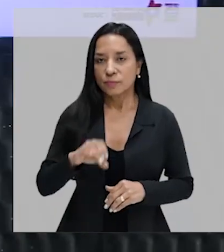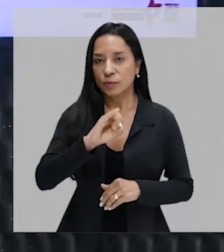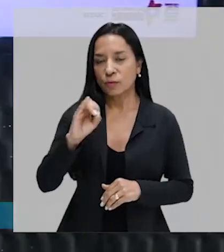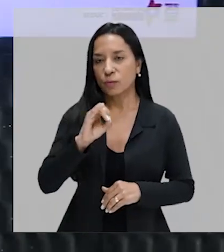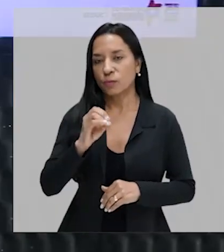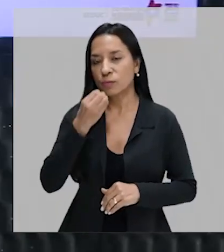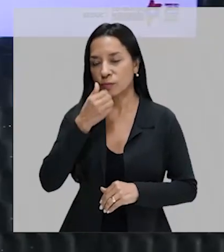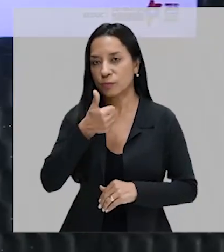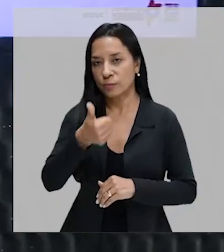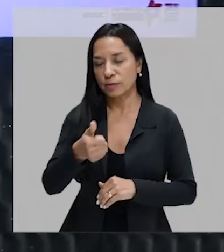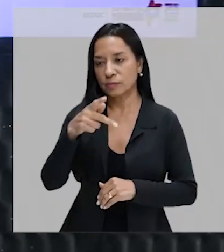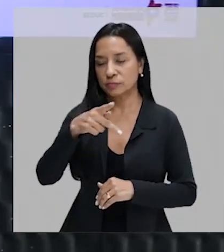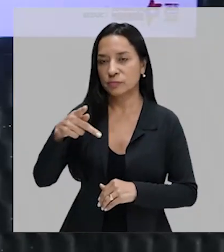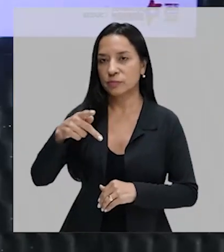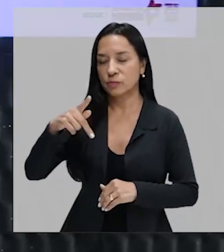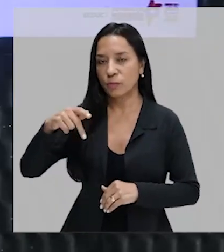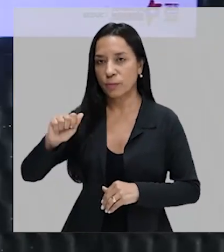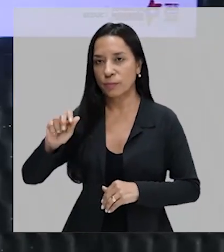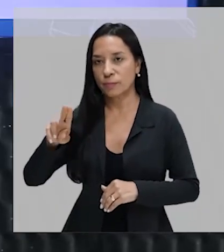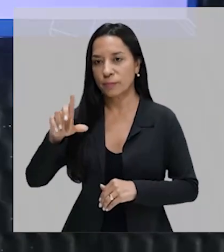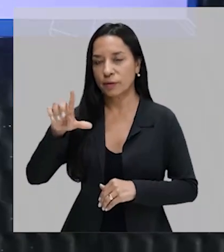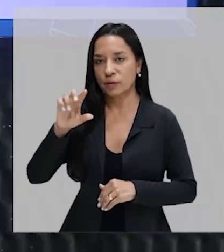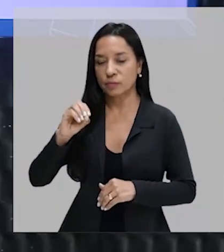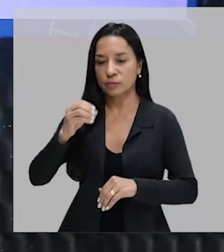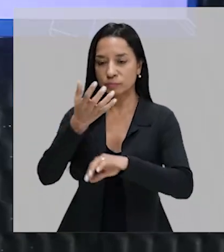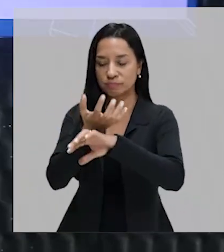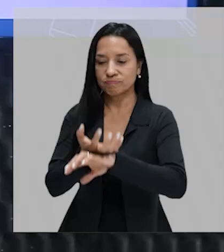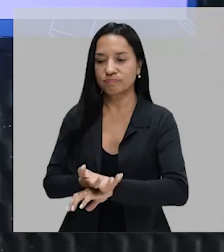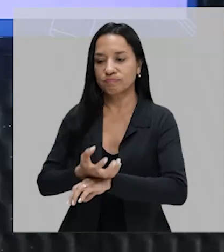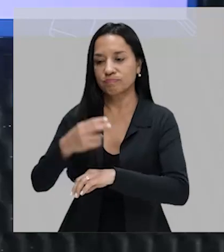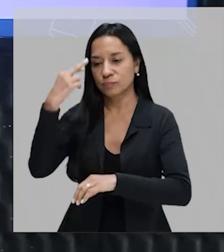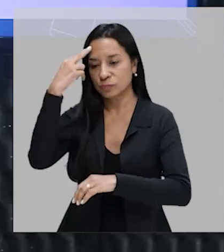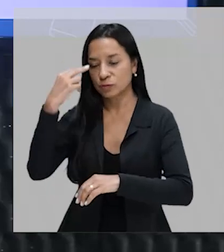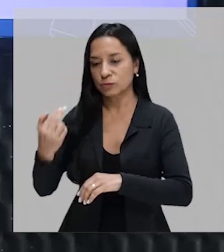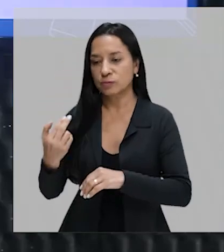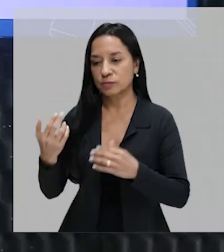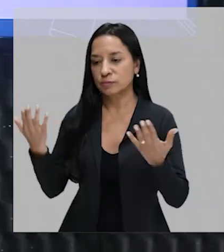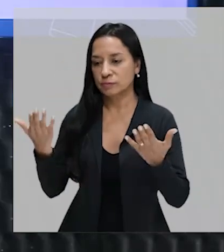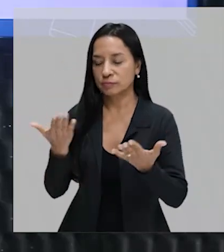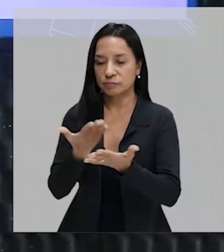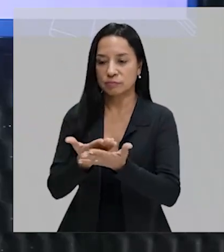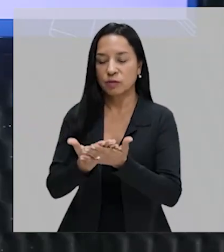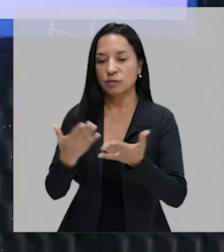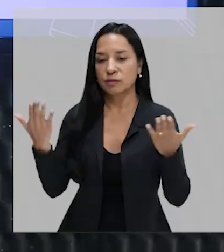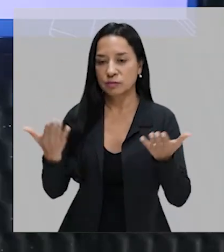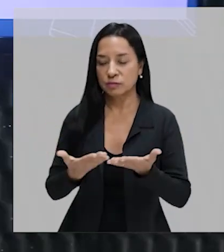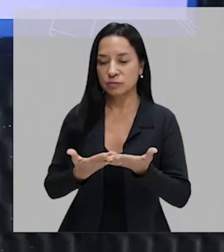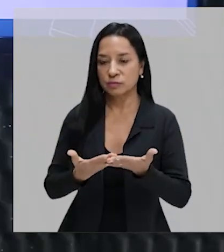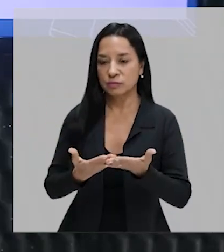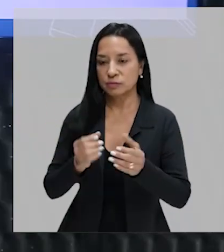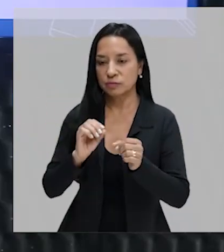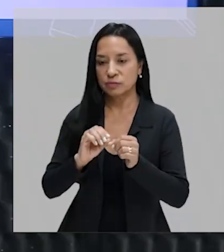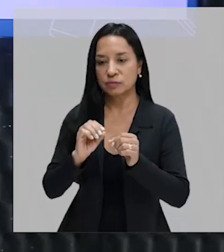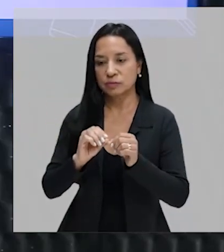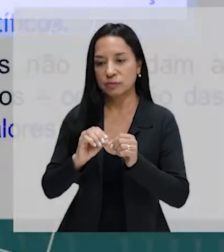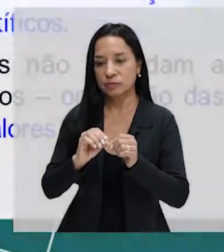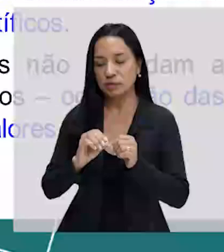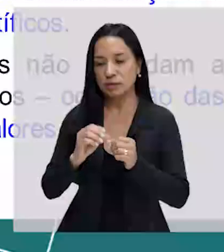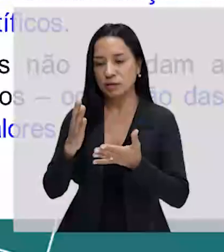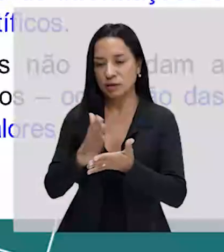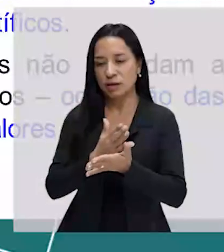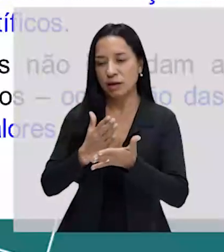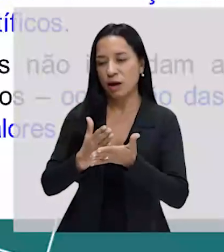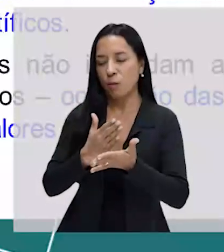Olá pessoal, tudo bem? Professor Paulo Gereba de História. Nossa aula de hoje, nós iremos fazer algumas